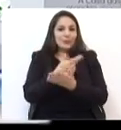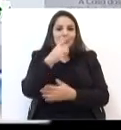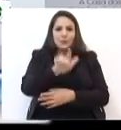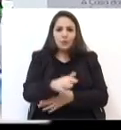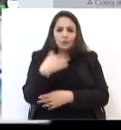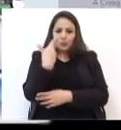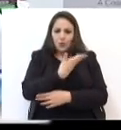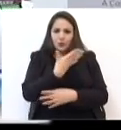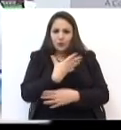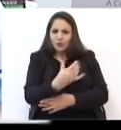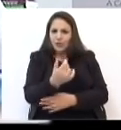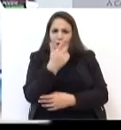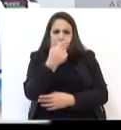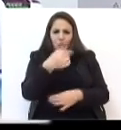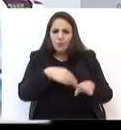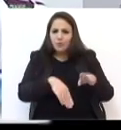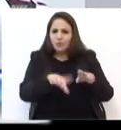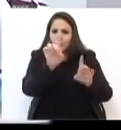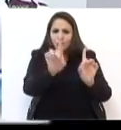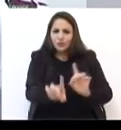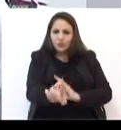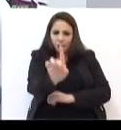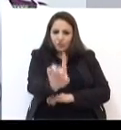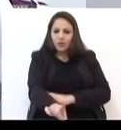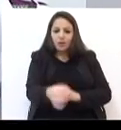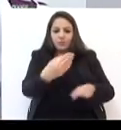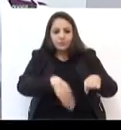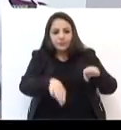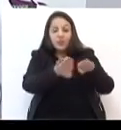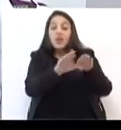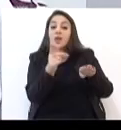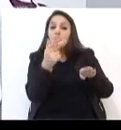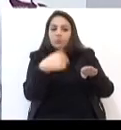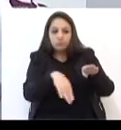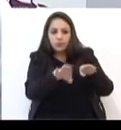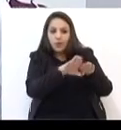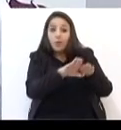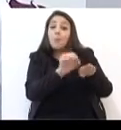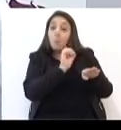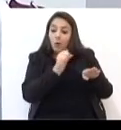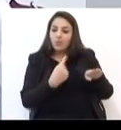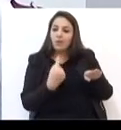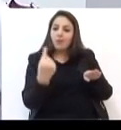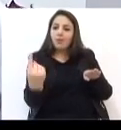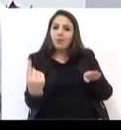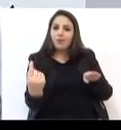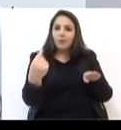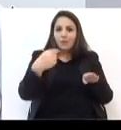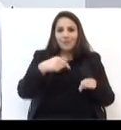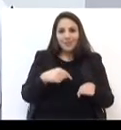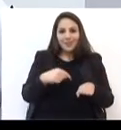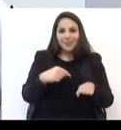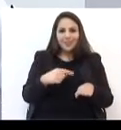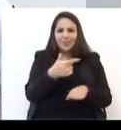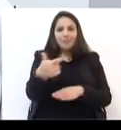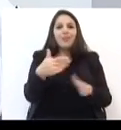que os demais, porque a gente fala em igualdade. Igualdade é poder ir e vir como os demais, não ter uma cota,